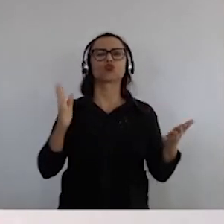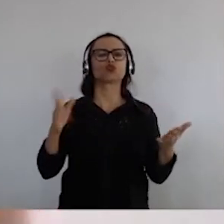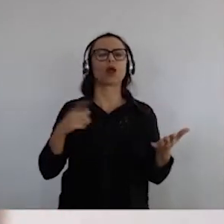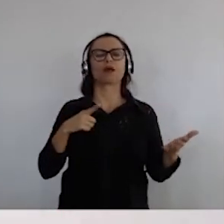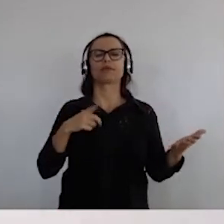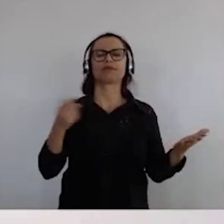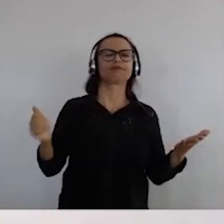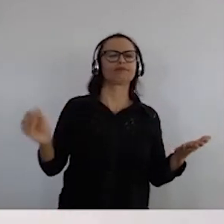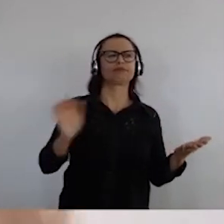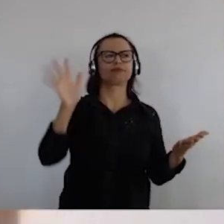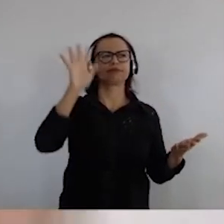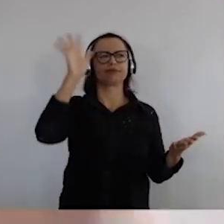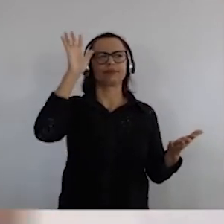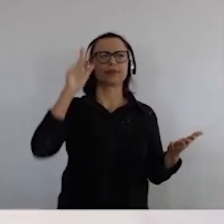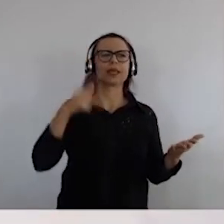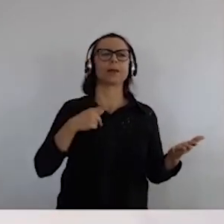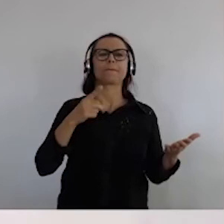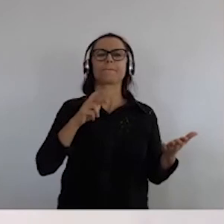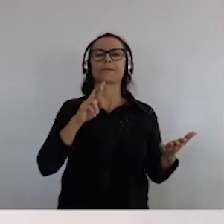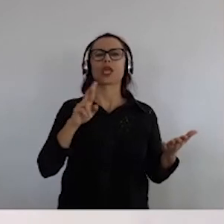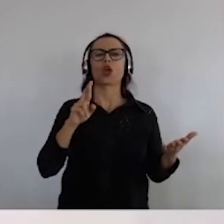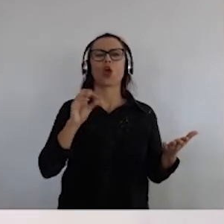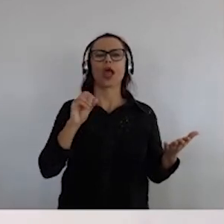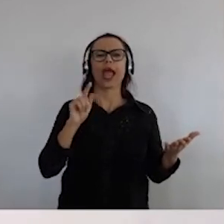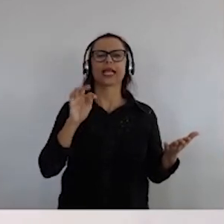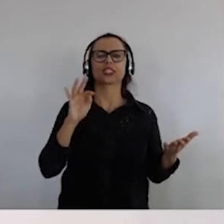caro: prerrogativas. Nenhuma